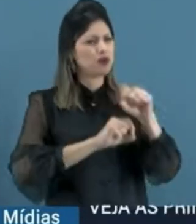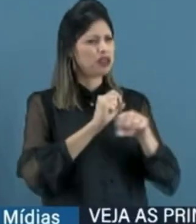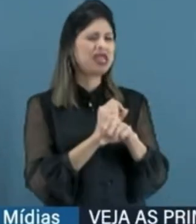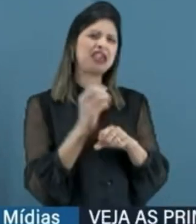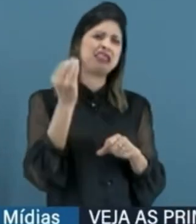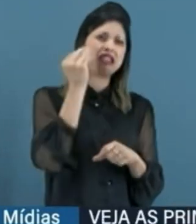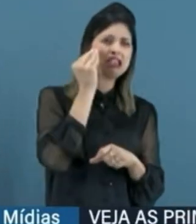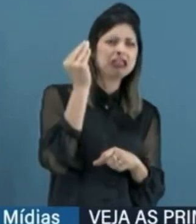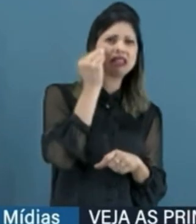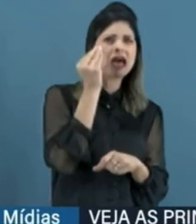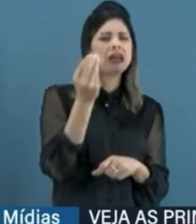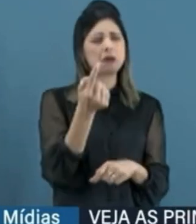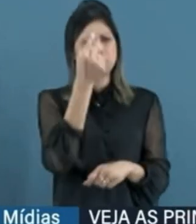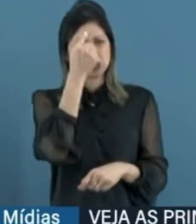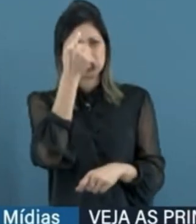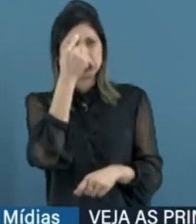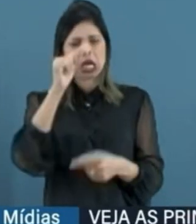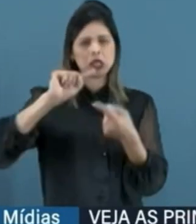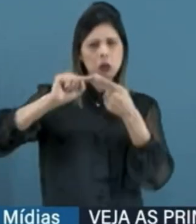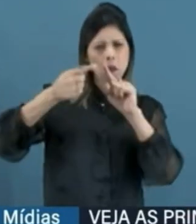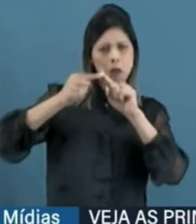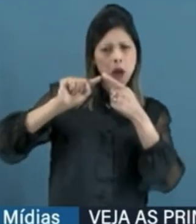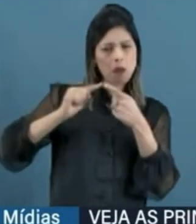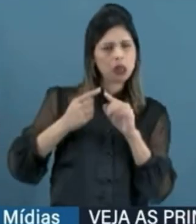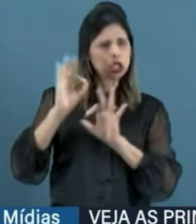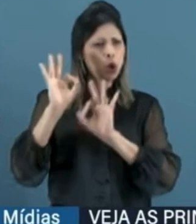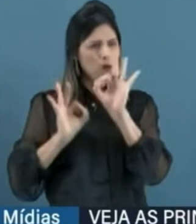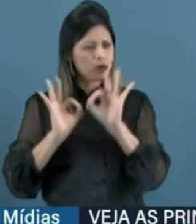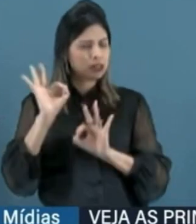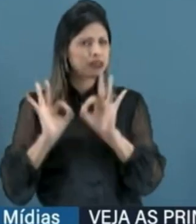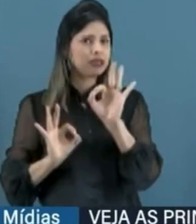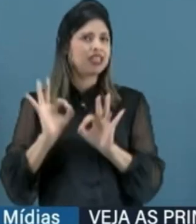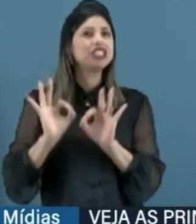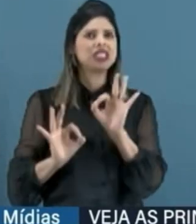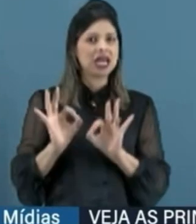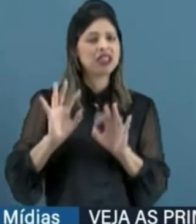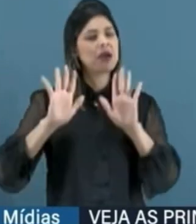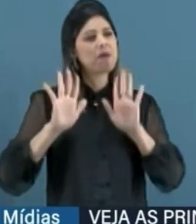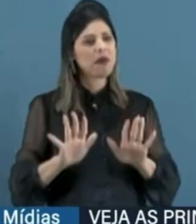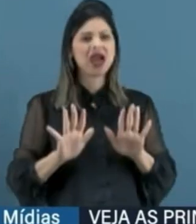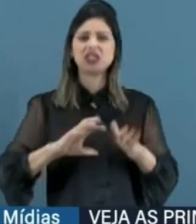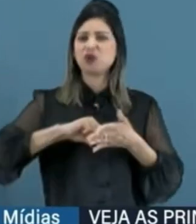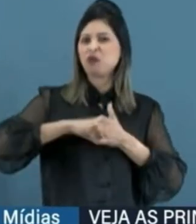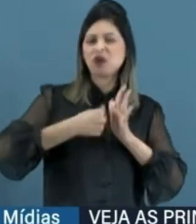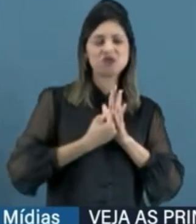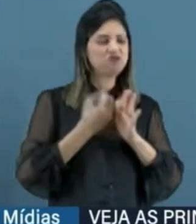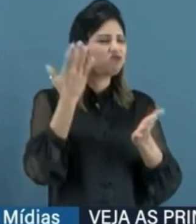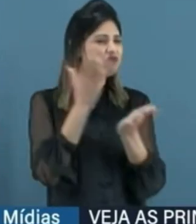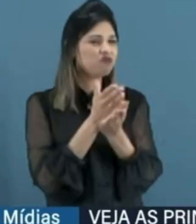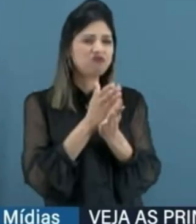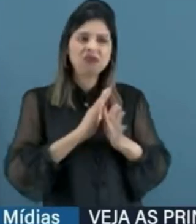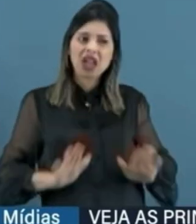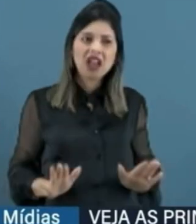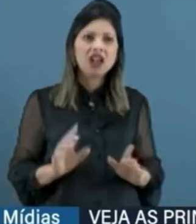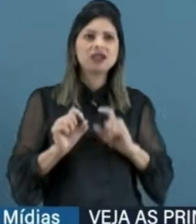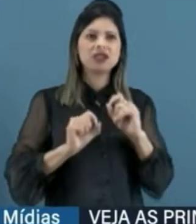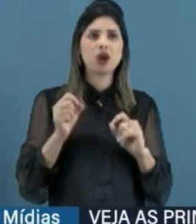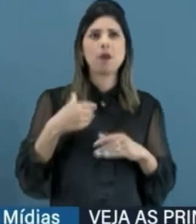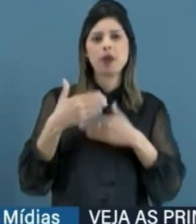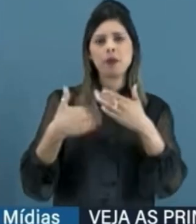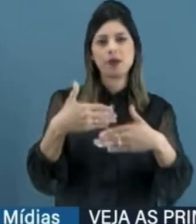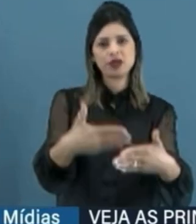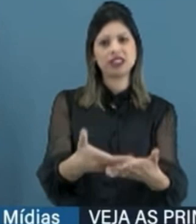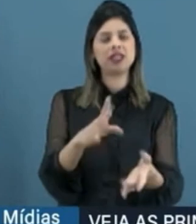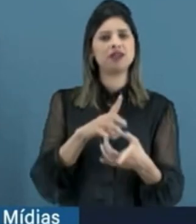foi pensada, que foi planejada, mas que foi brecada, que foi parada pela força do processo